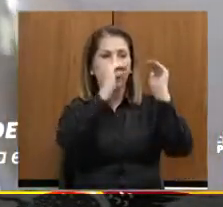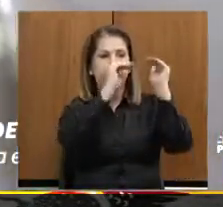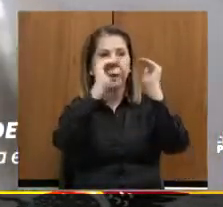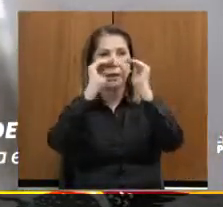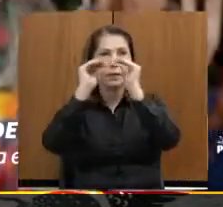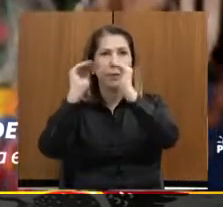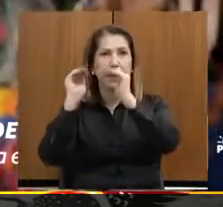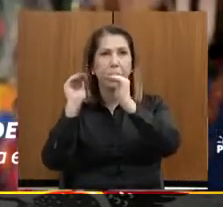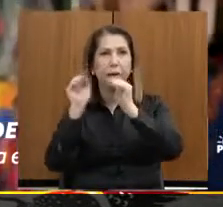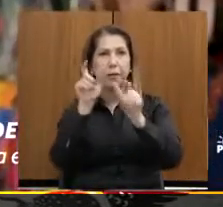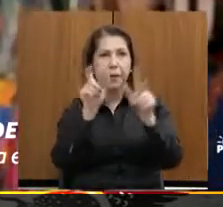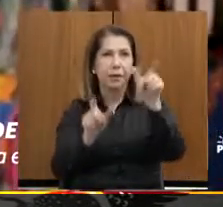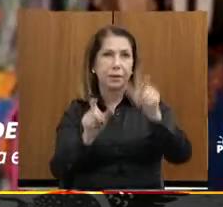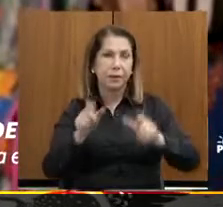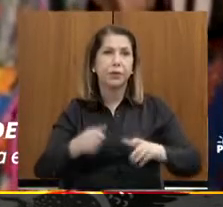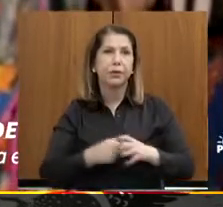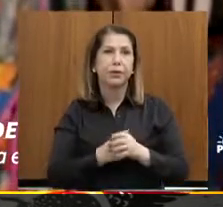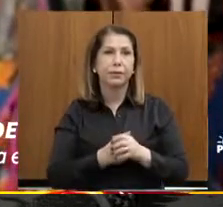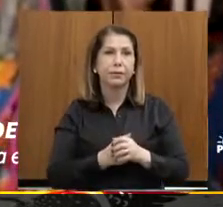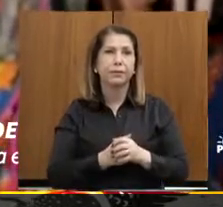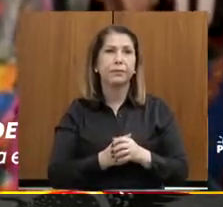apesar de